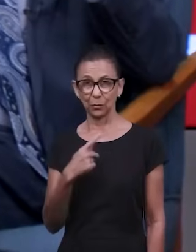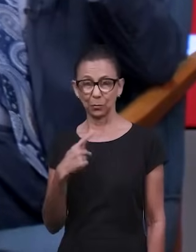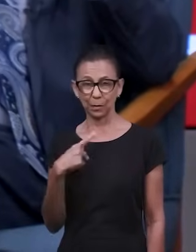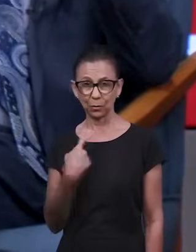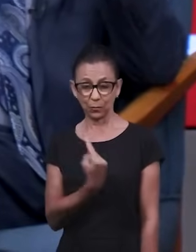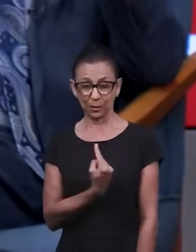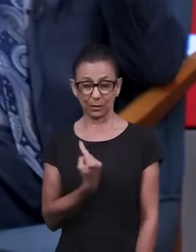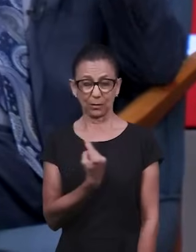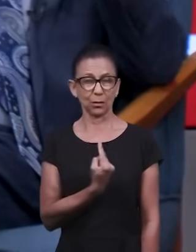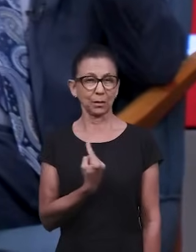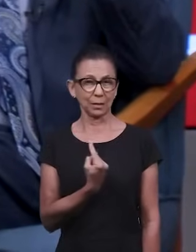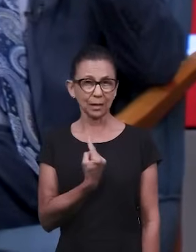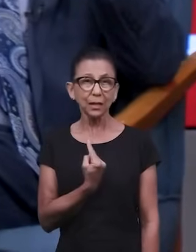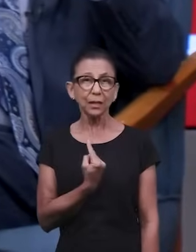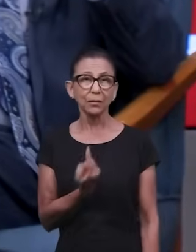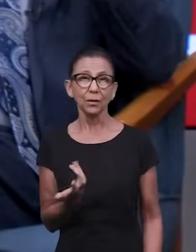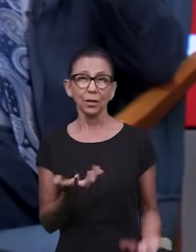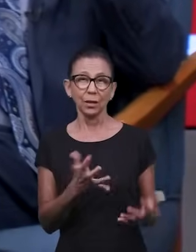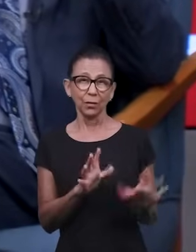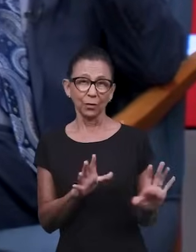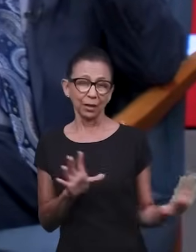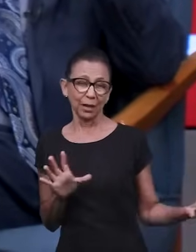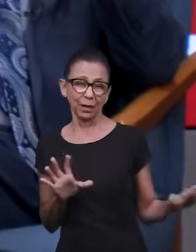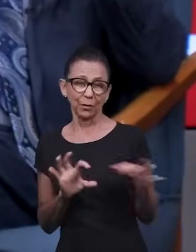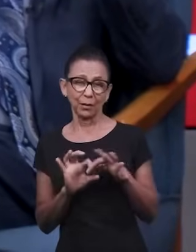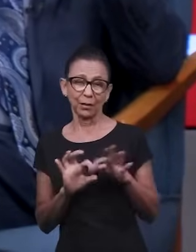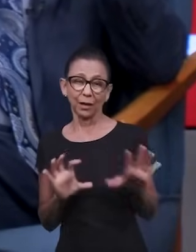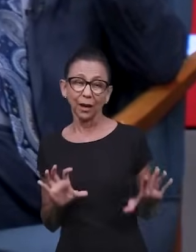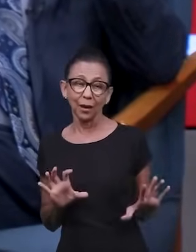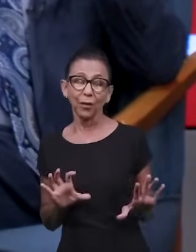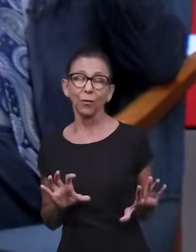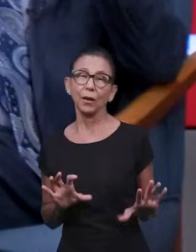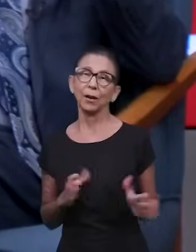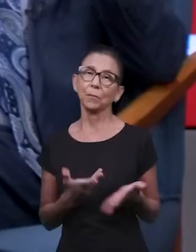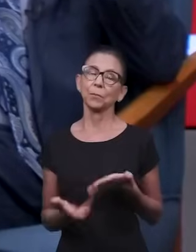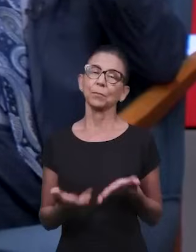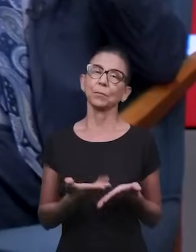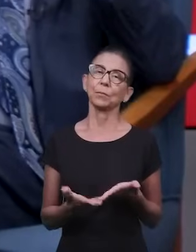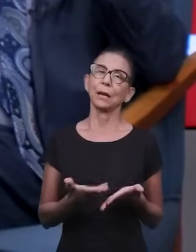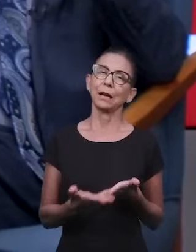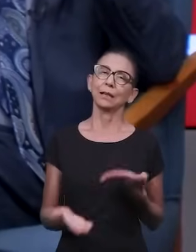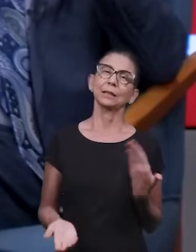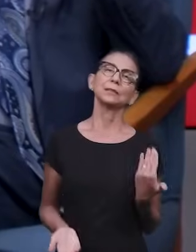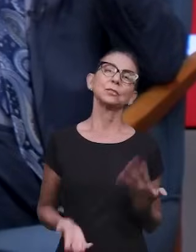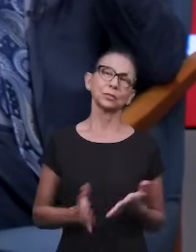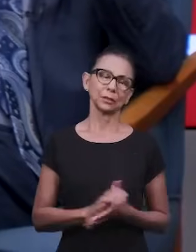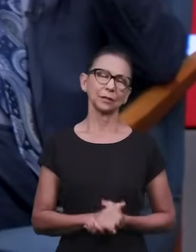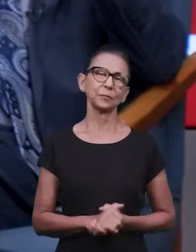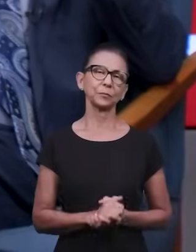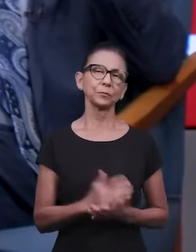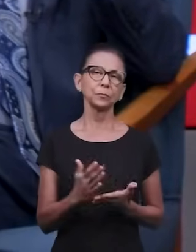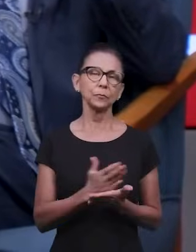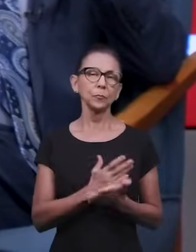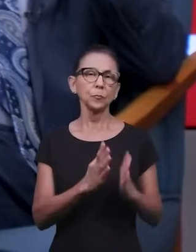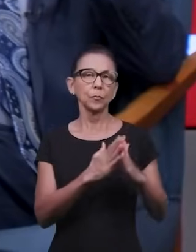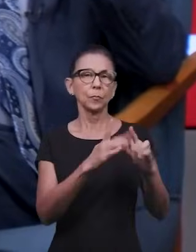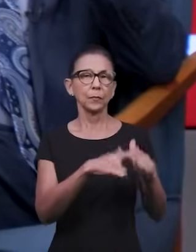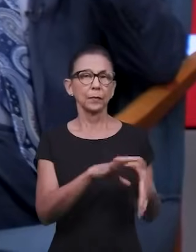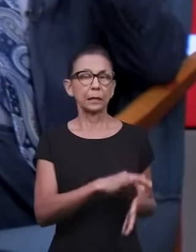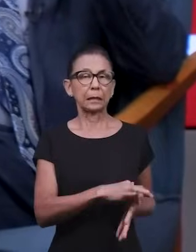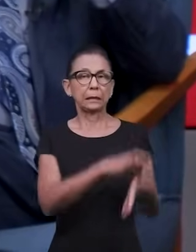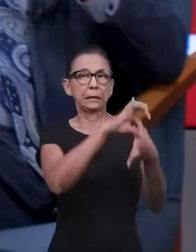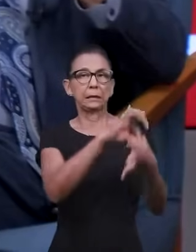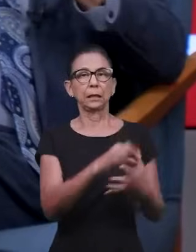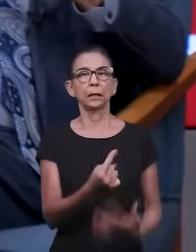isolado é por isso que as lideranças isoladas elas não tiveram ela não foram capazes de prosseguir